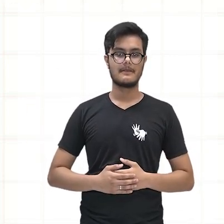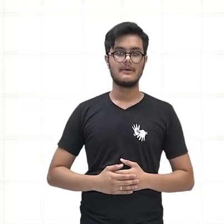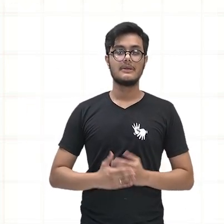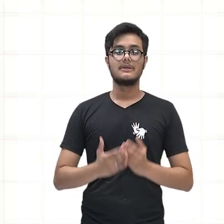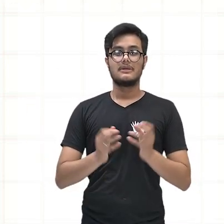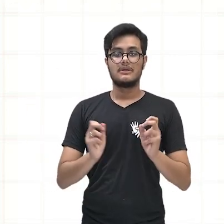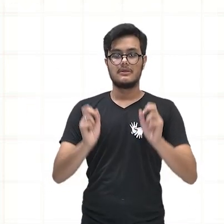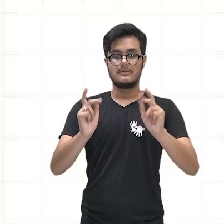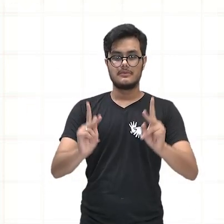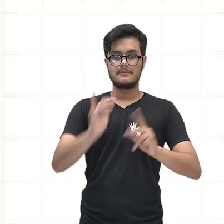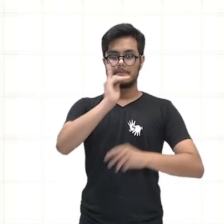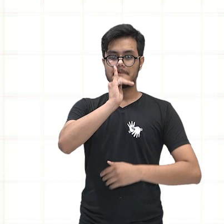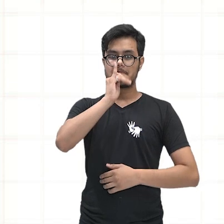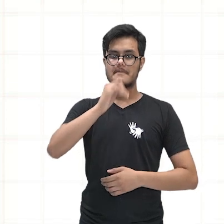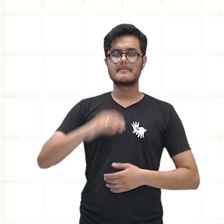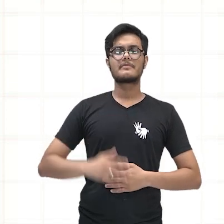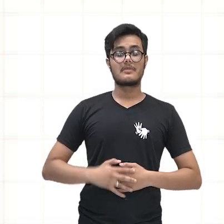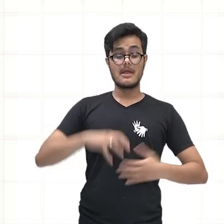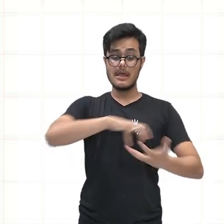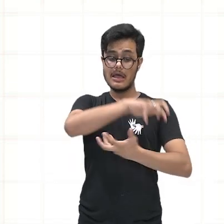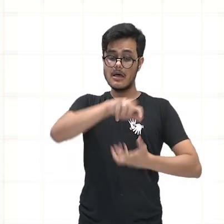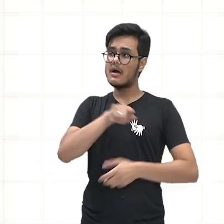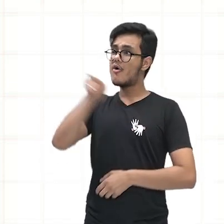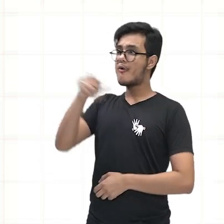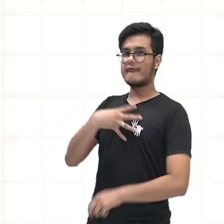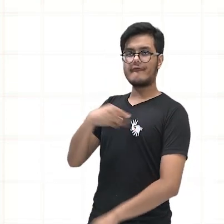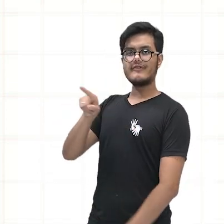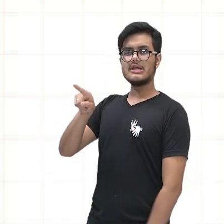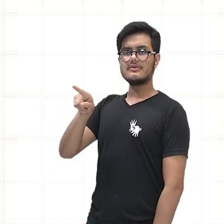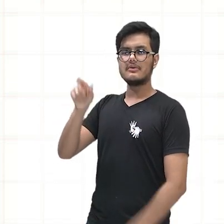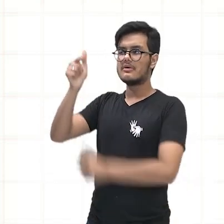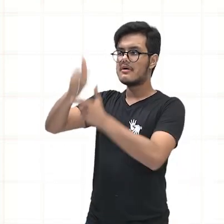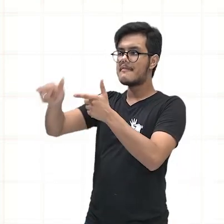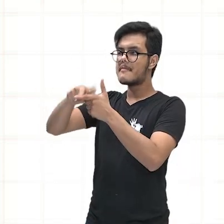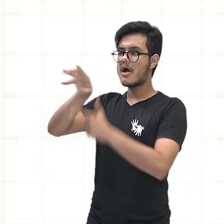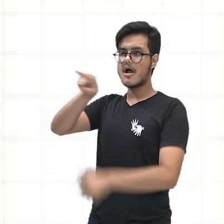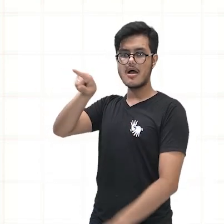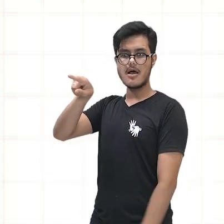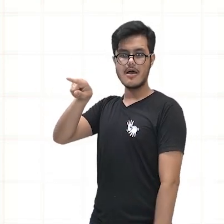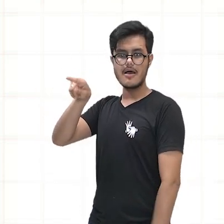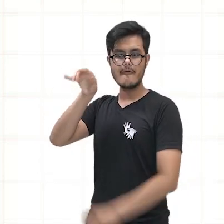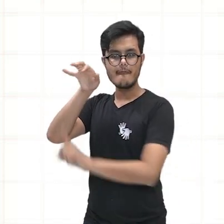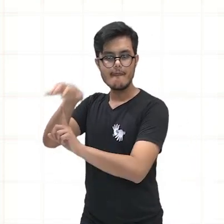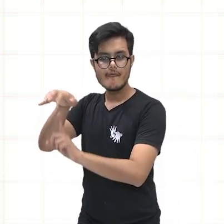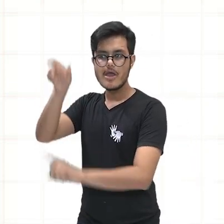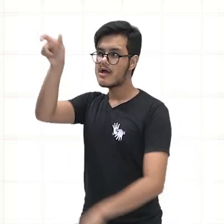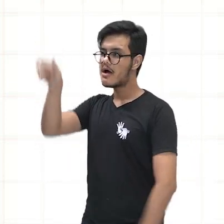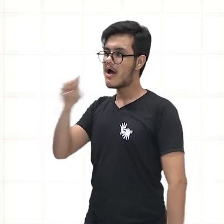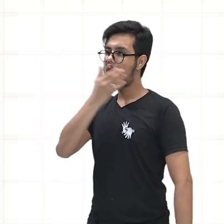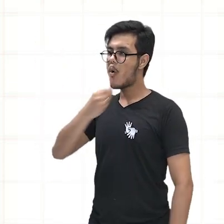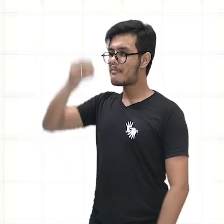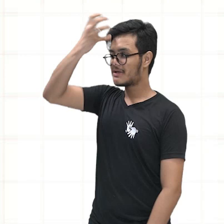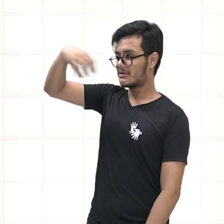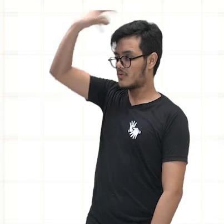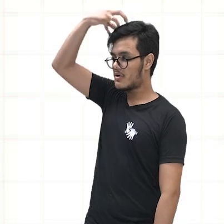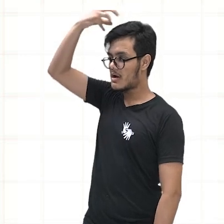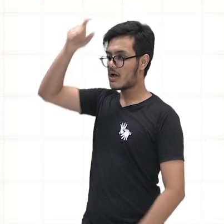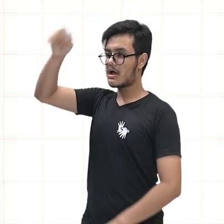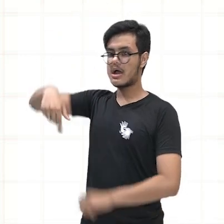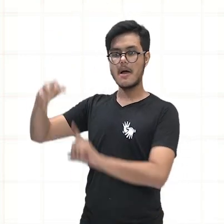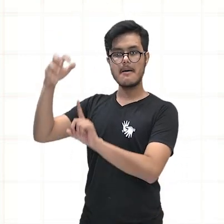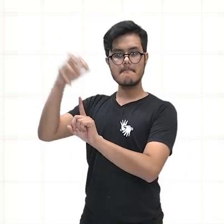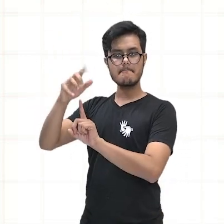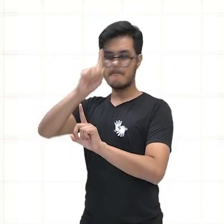para a queda da monarquia foi um problema causado pelo filho de Tarquino ah